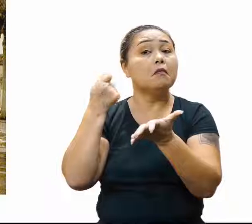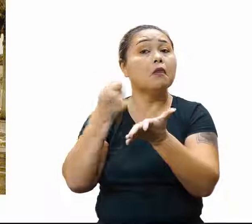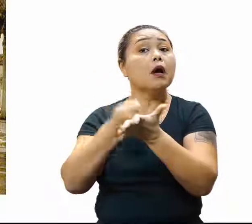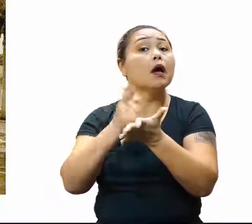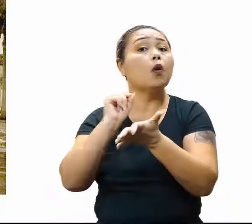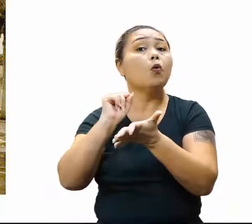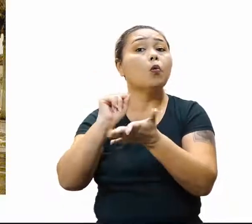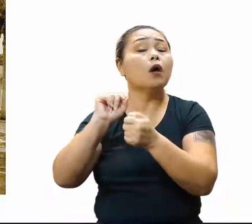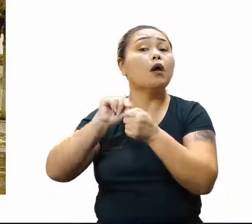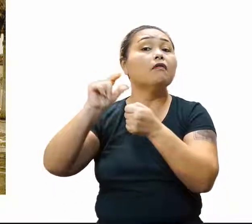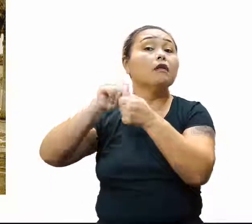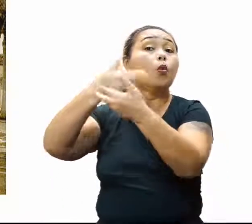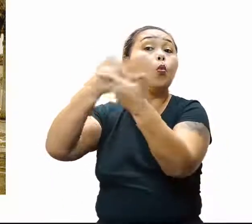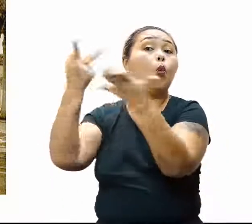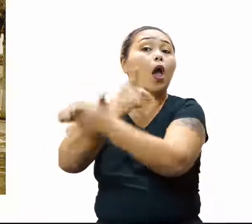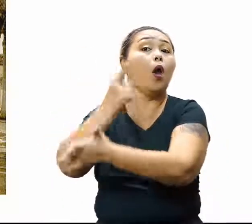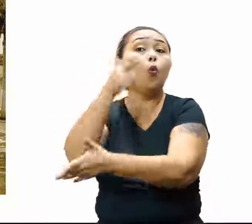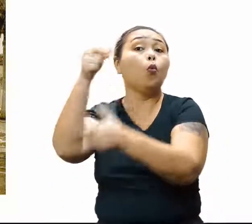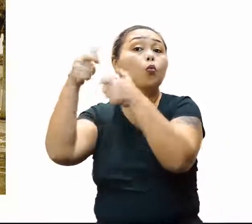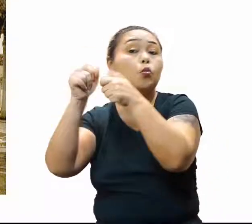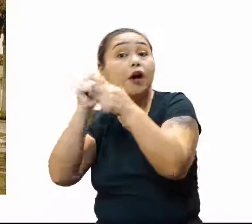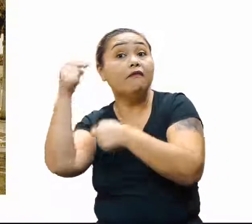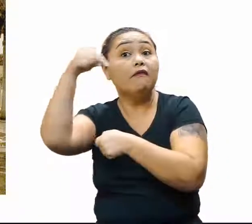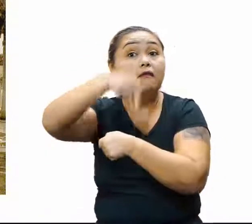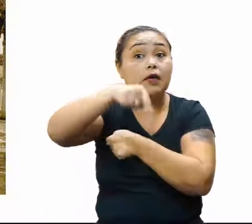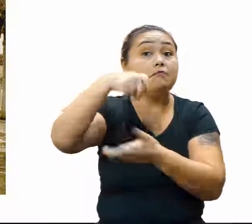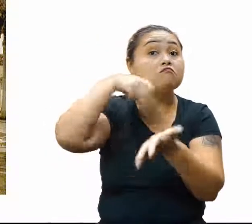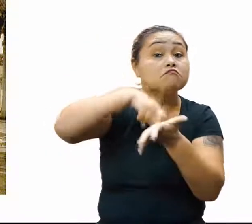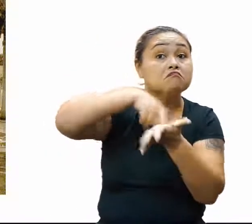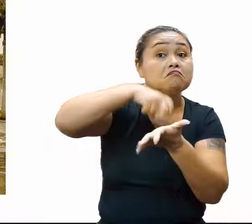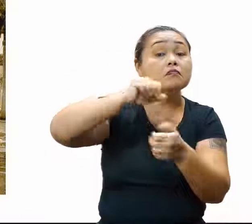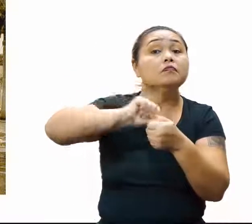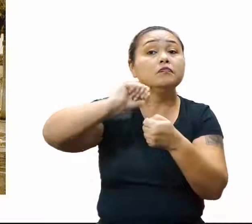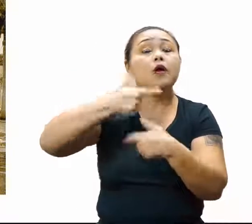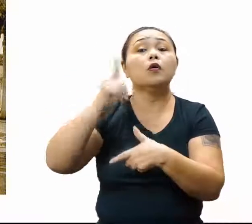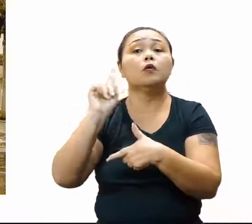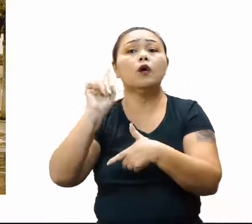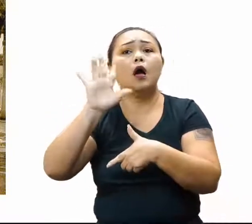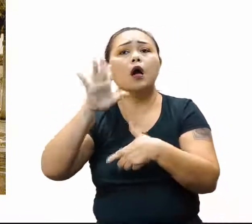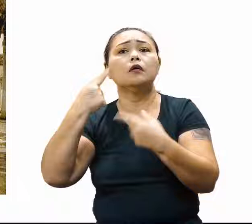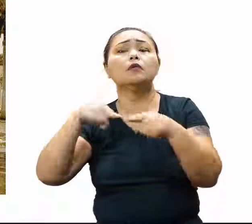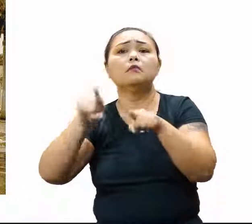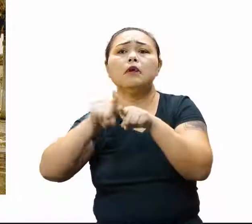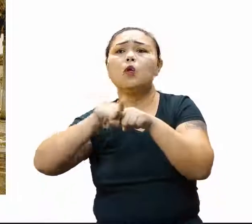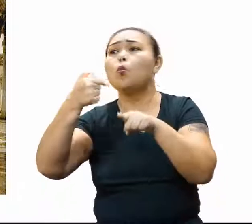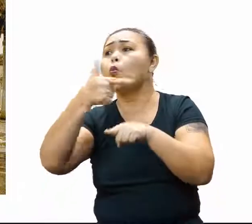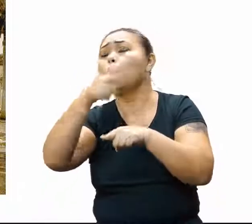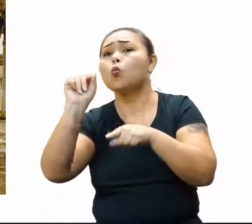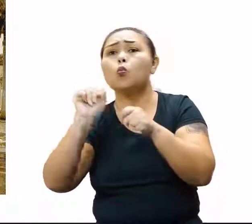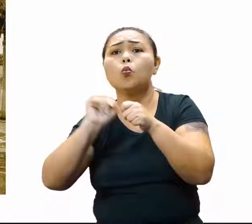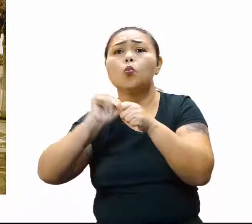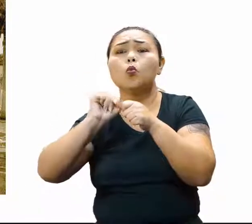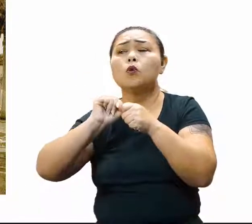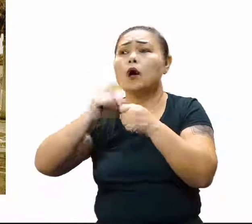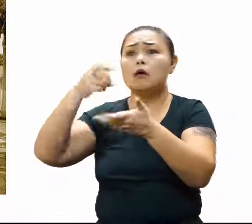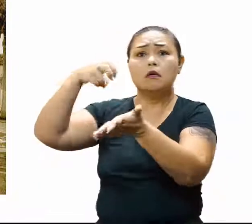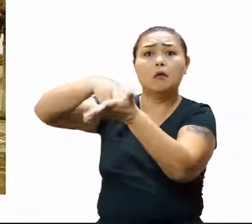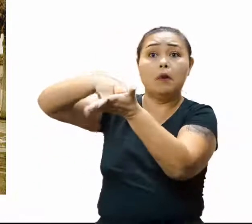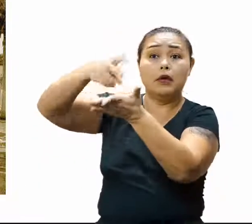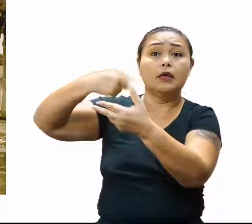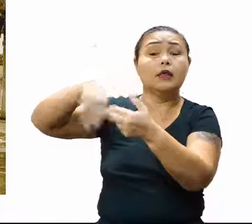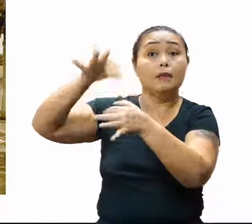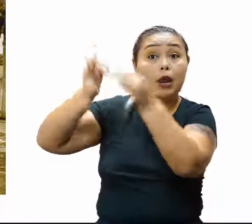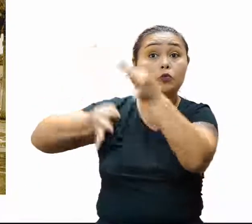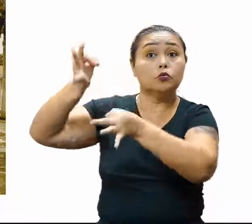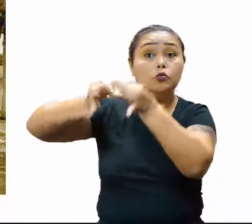outra ocasião, muitos também que vinham para cá como os degredados, os punidos pela justiça,